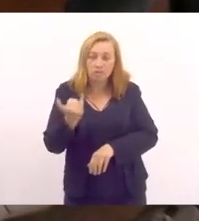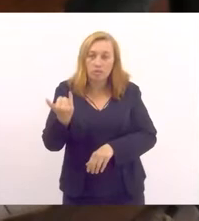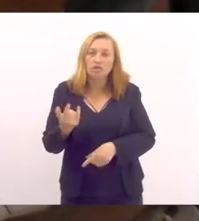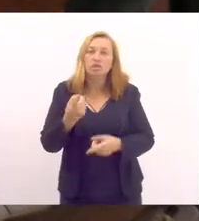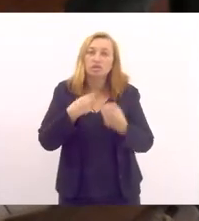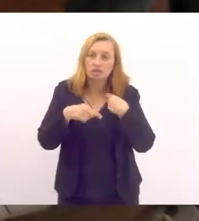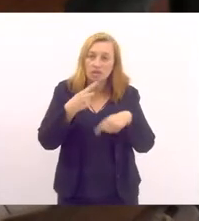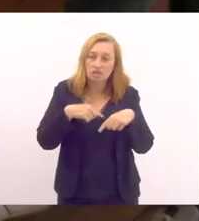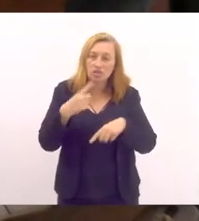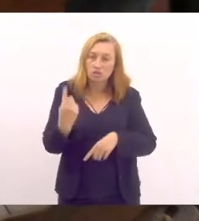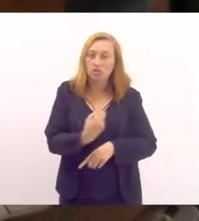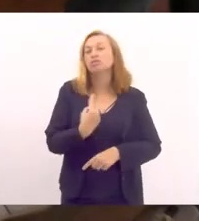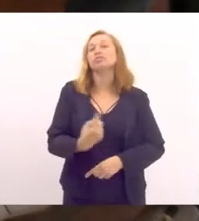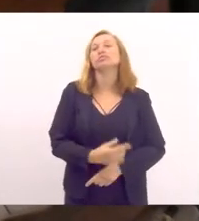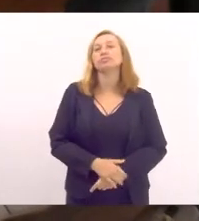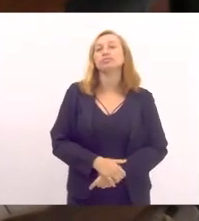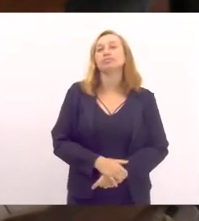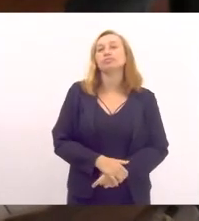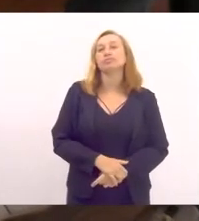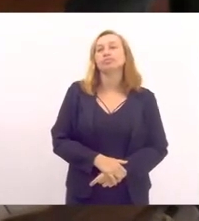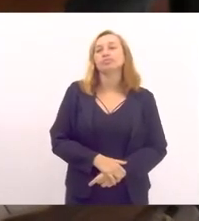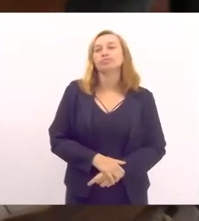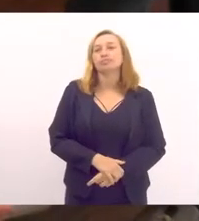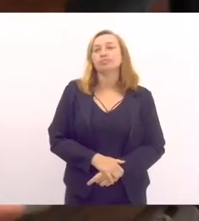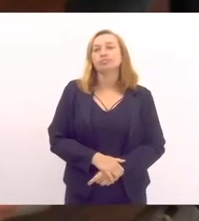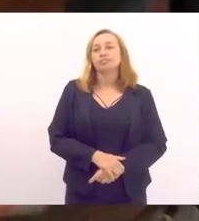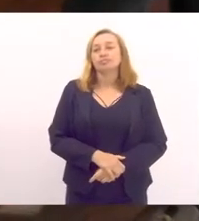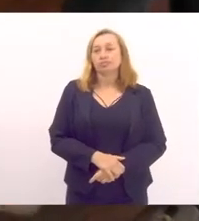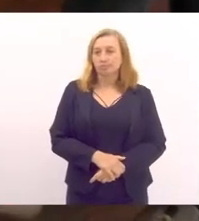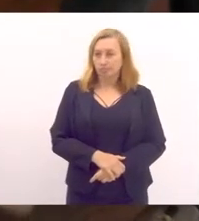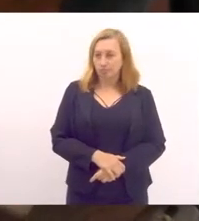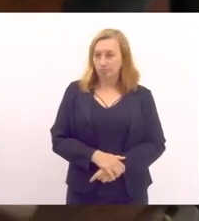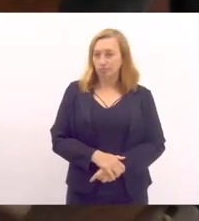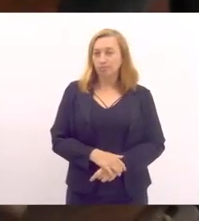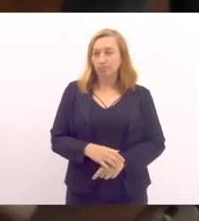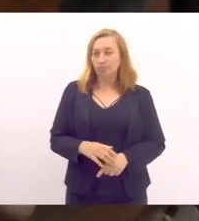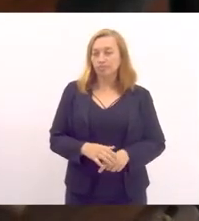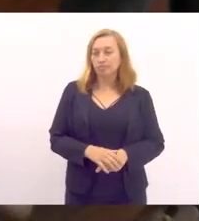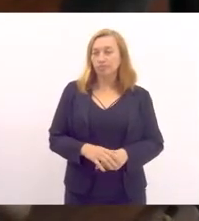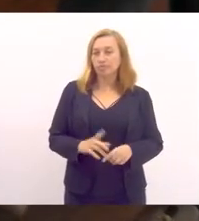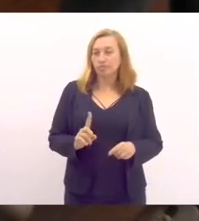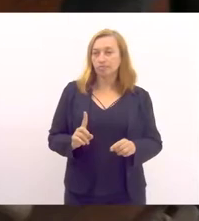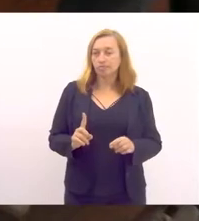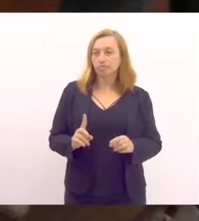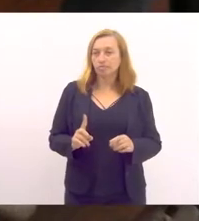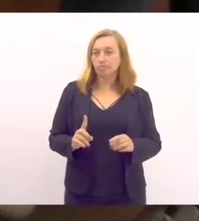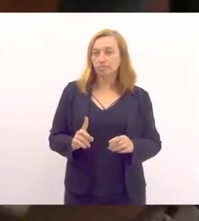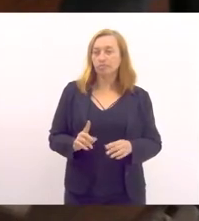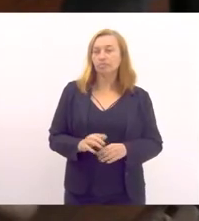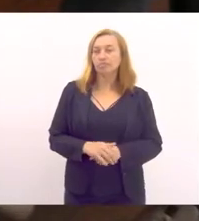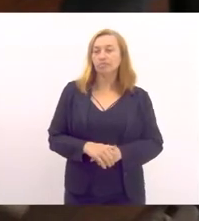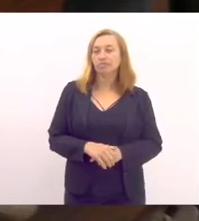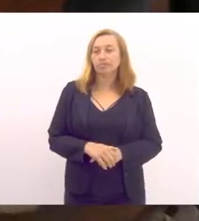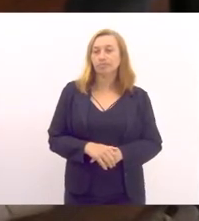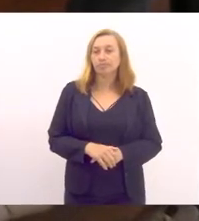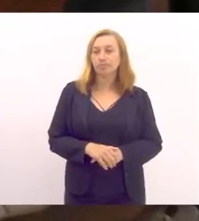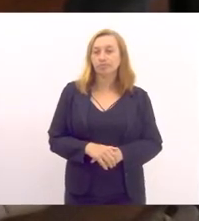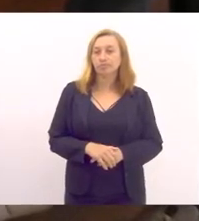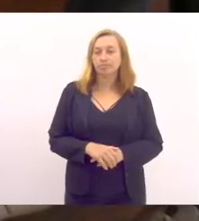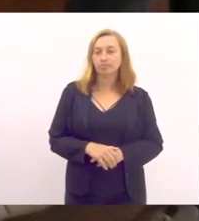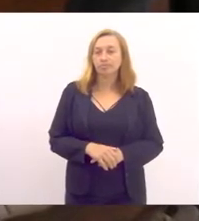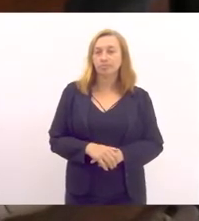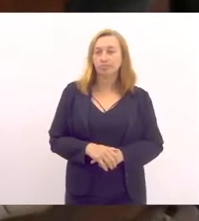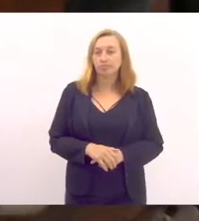vontade, esse é o nosso desejo. A gente está aqui em função disso, né, cara? Não é para preencher espaço, né? Eu só estou dando uma